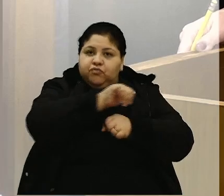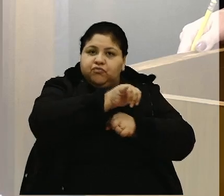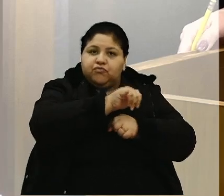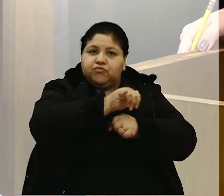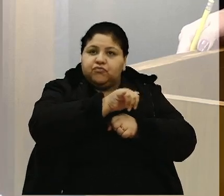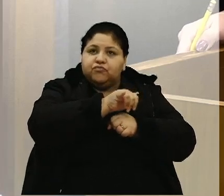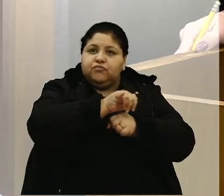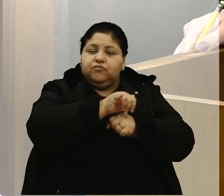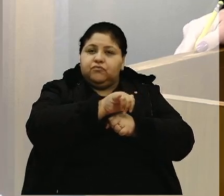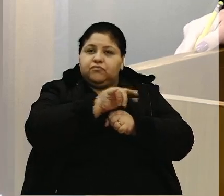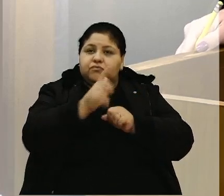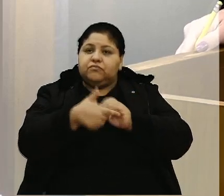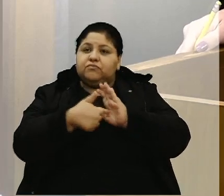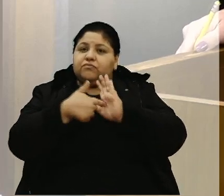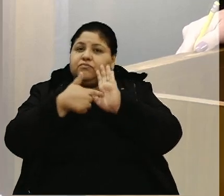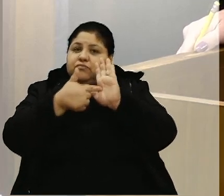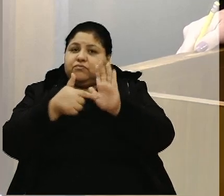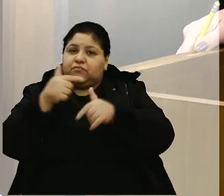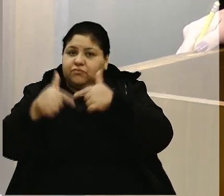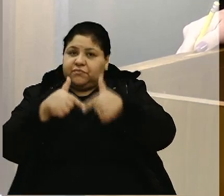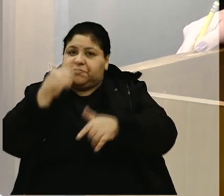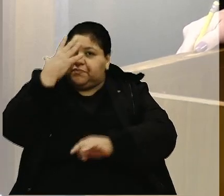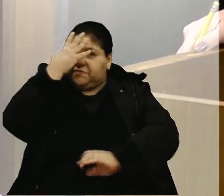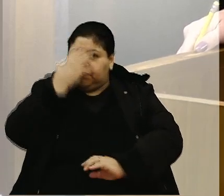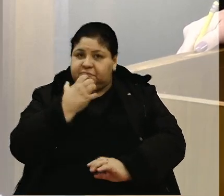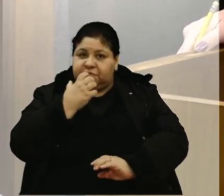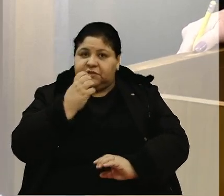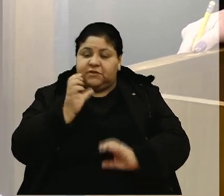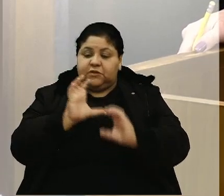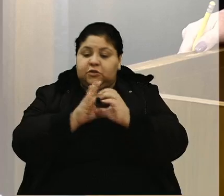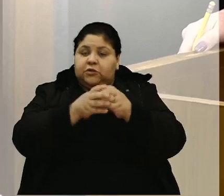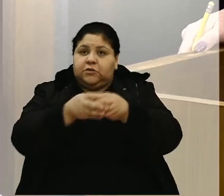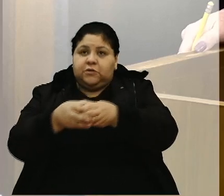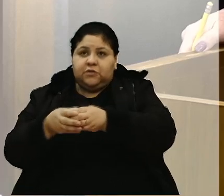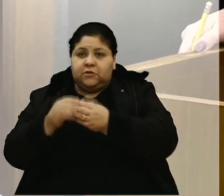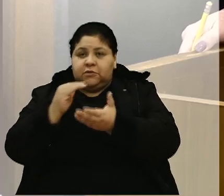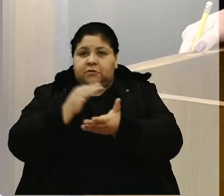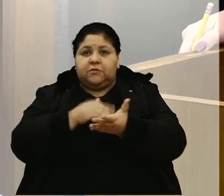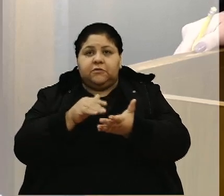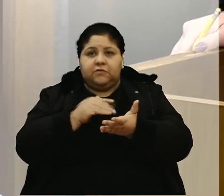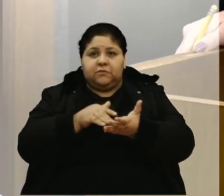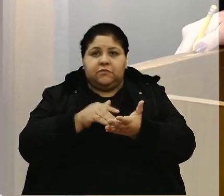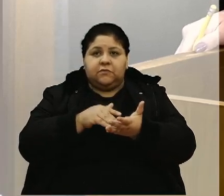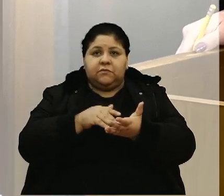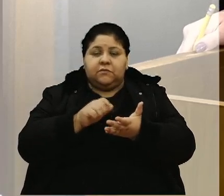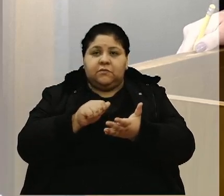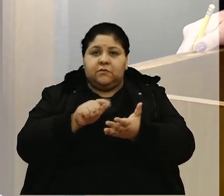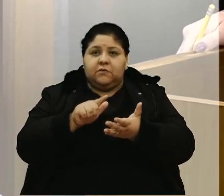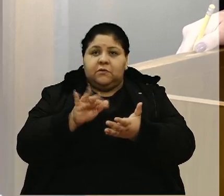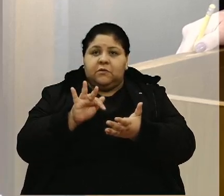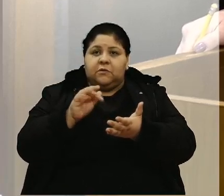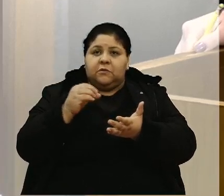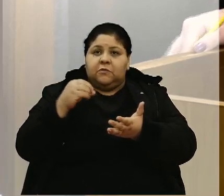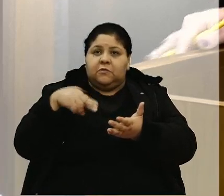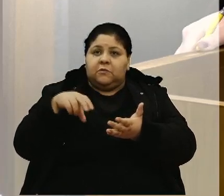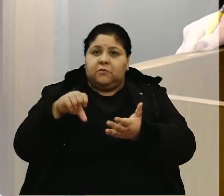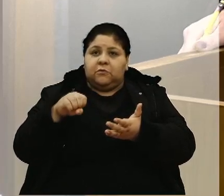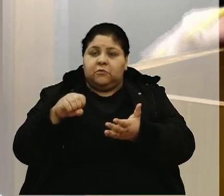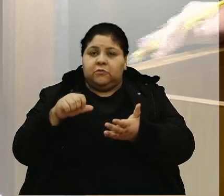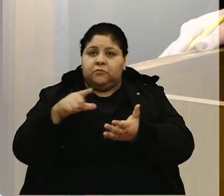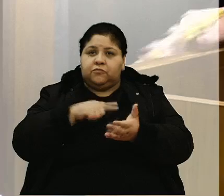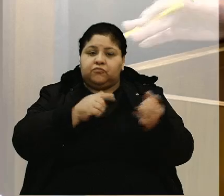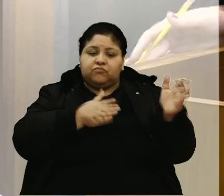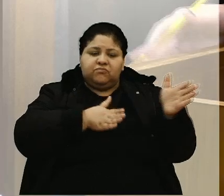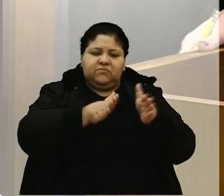Isso reflete o trabalho sério da equipe, né, da Secretaria do Alfonso, e a gente tem a previsão,